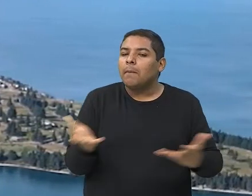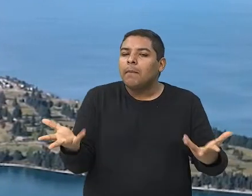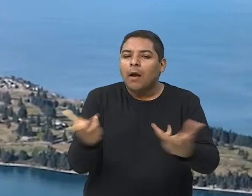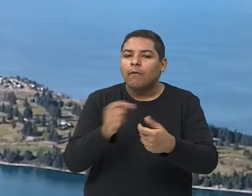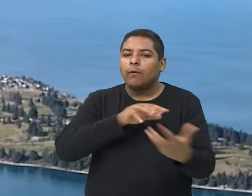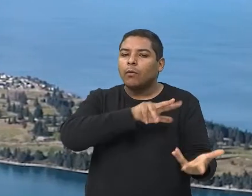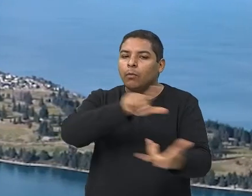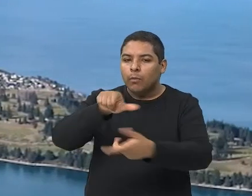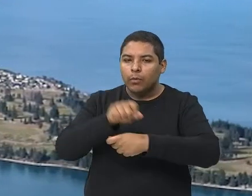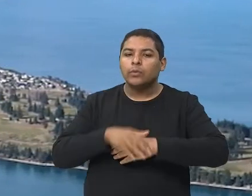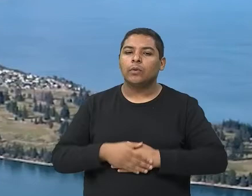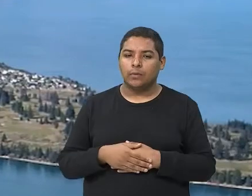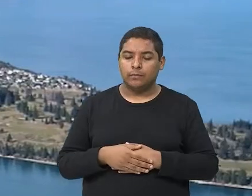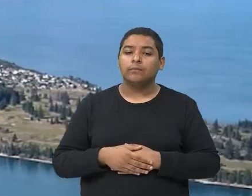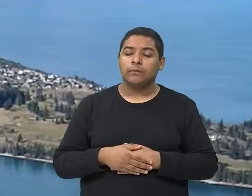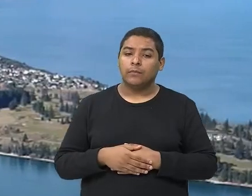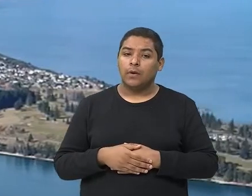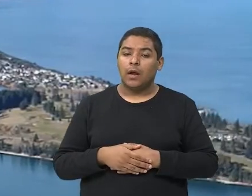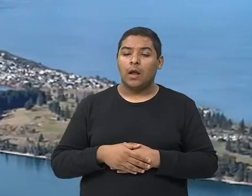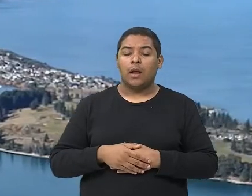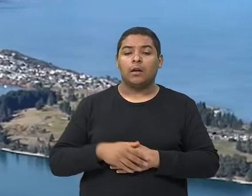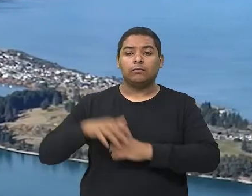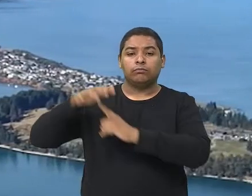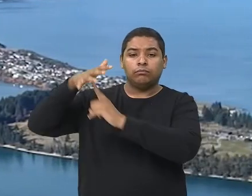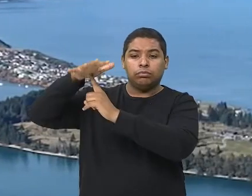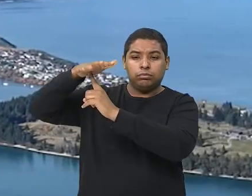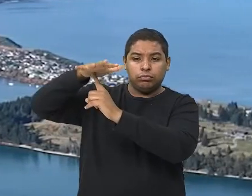em caiaques ou em passeios noturnos de barco.